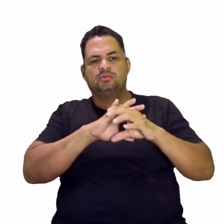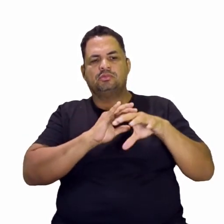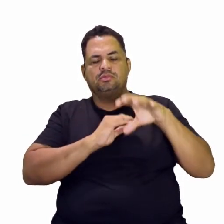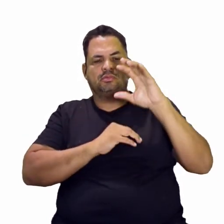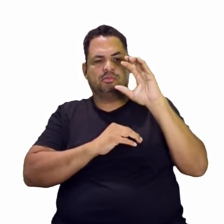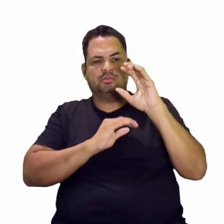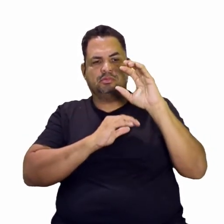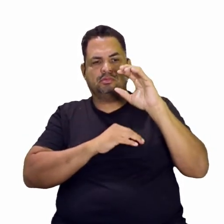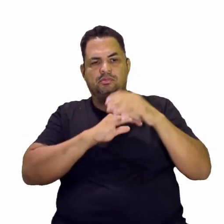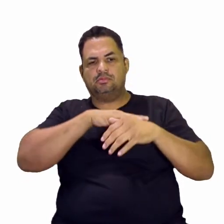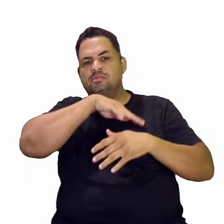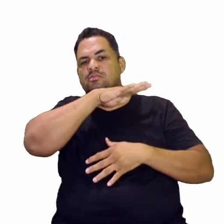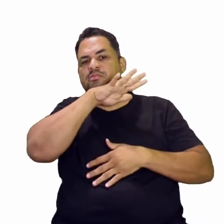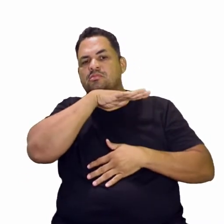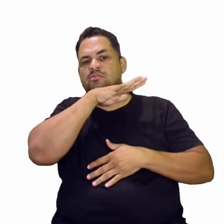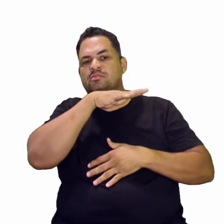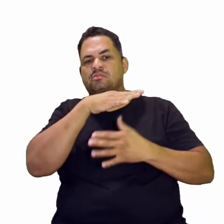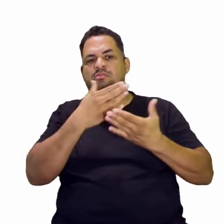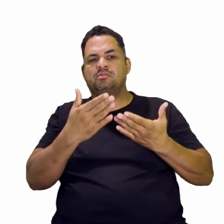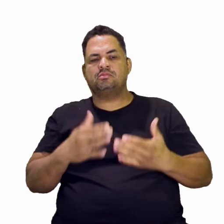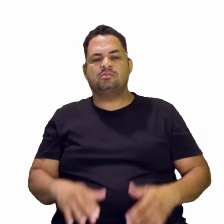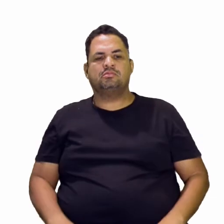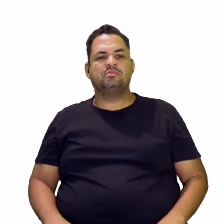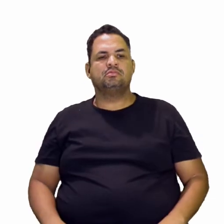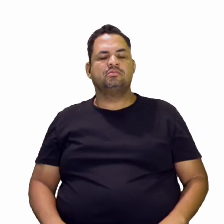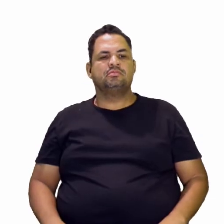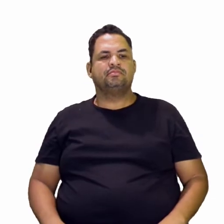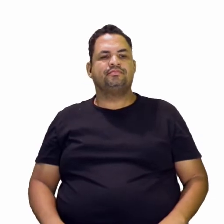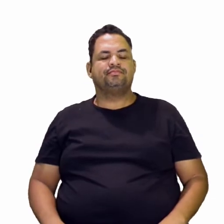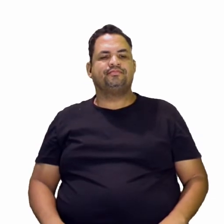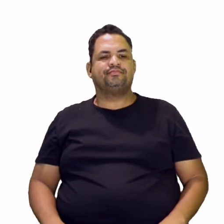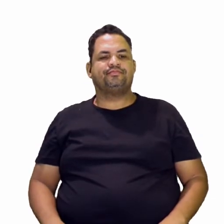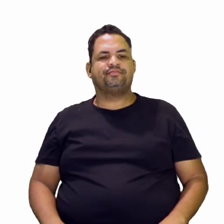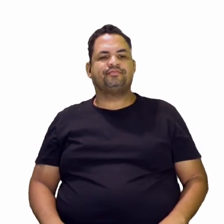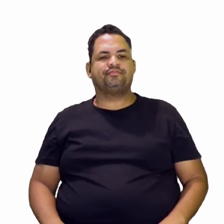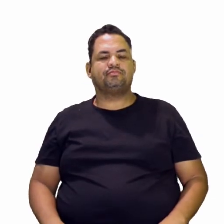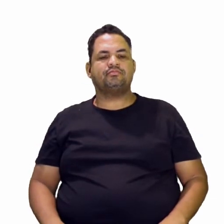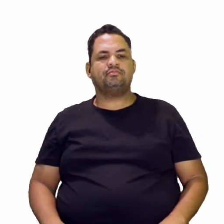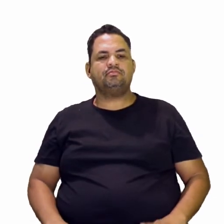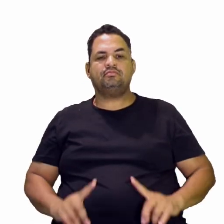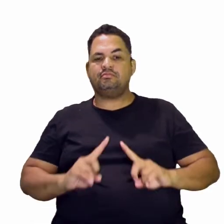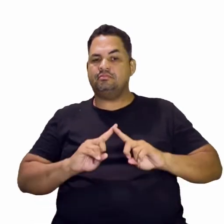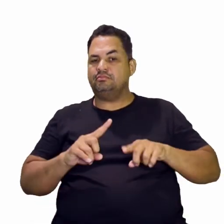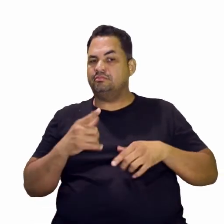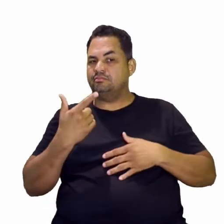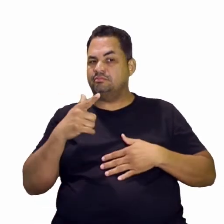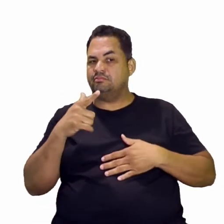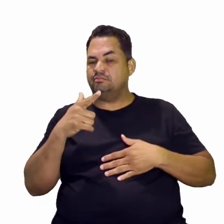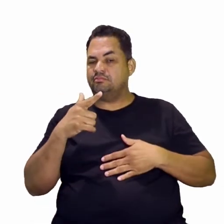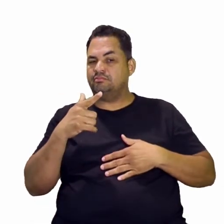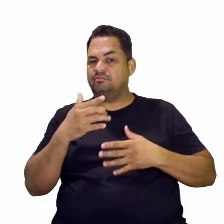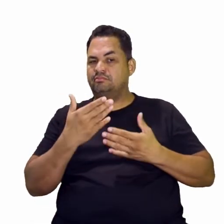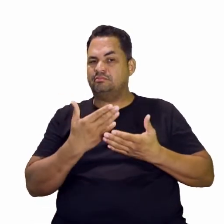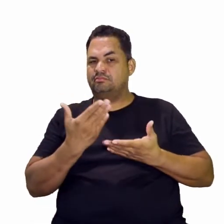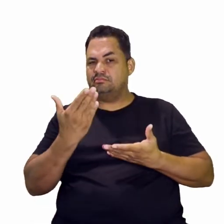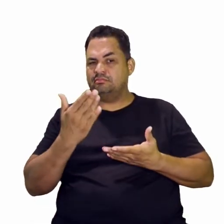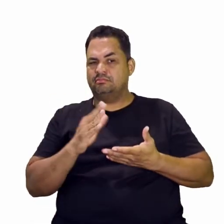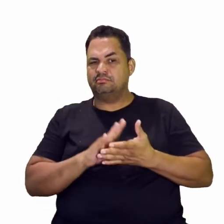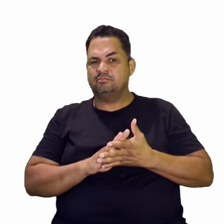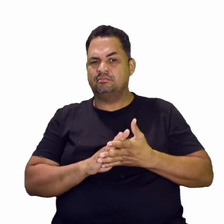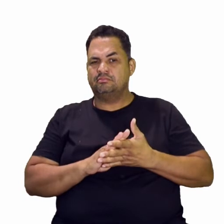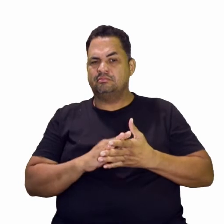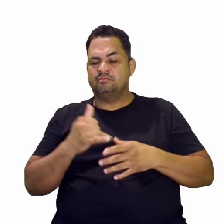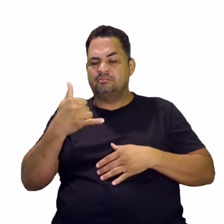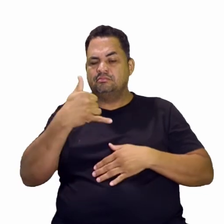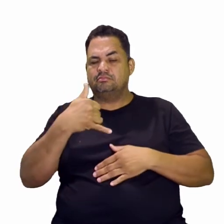o colesterol é um lipídio. Tranquilo? Ela não vai existir, esse colesterol